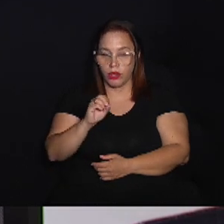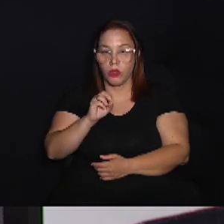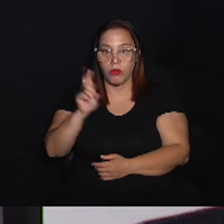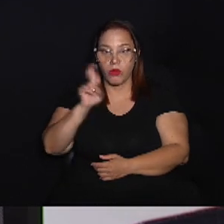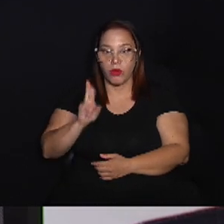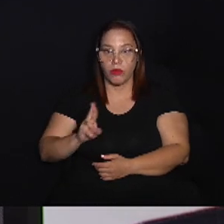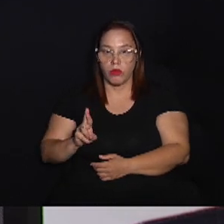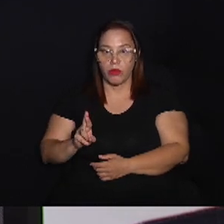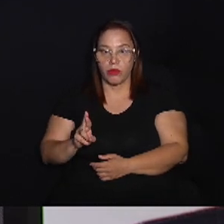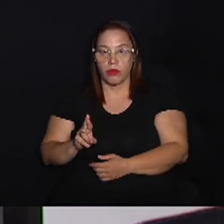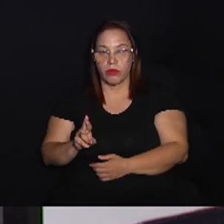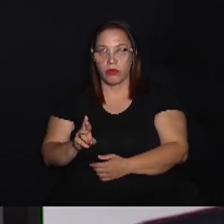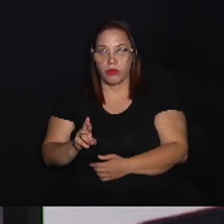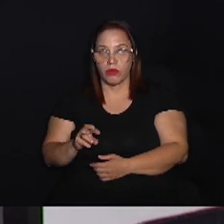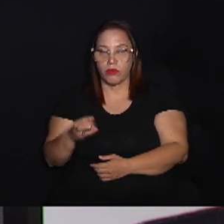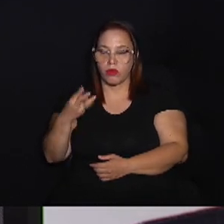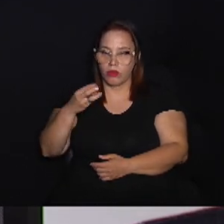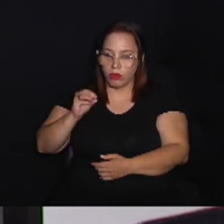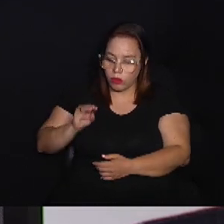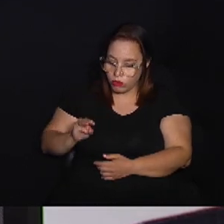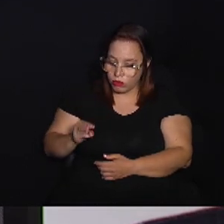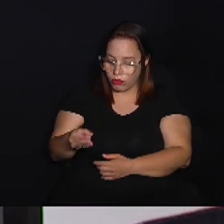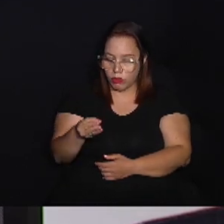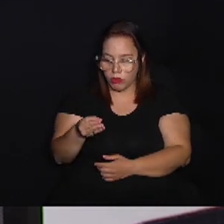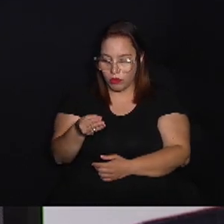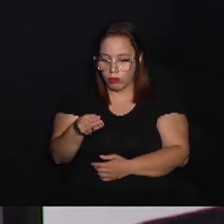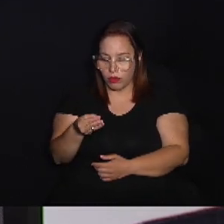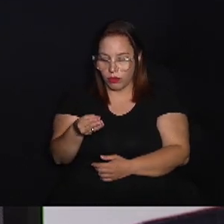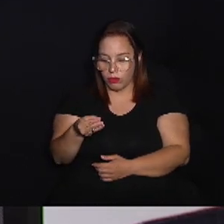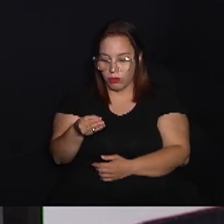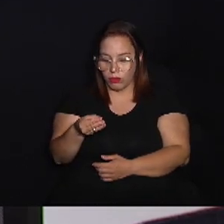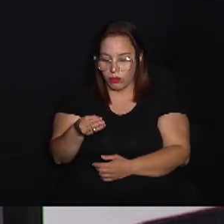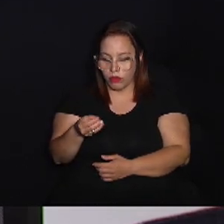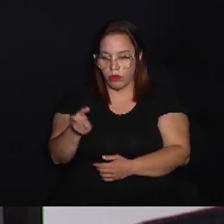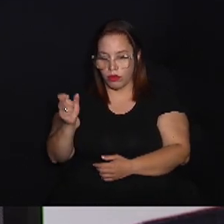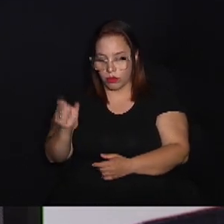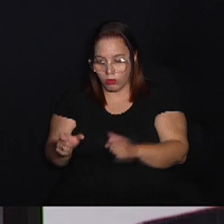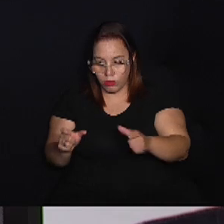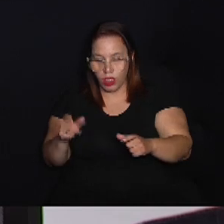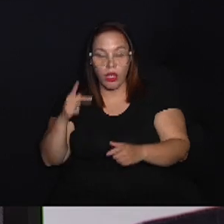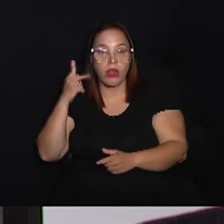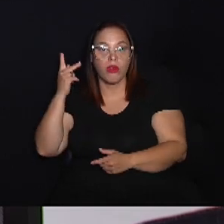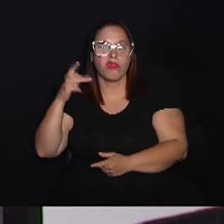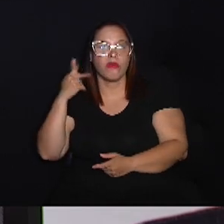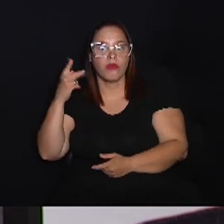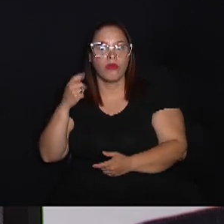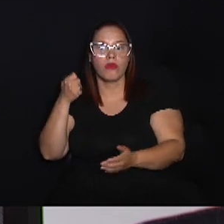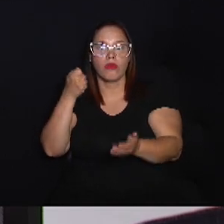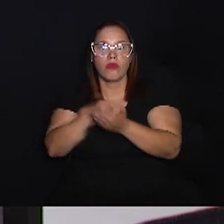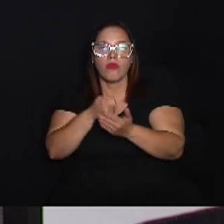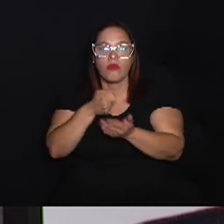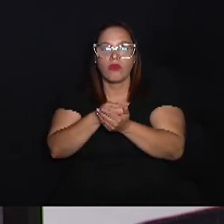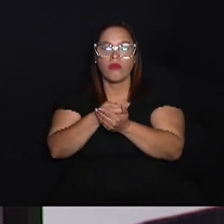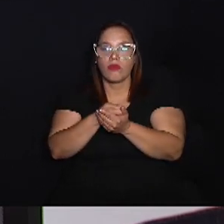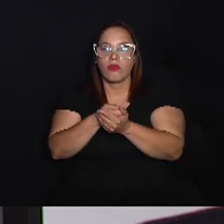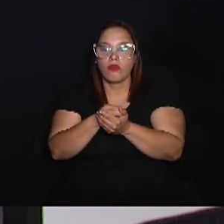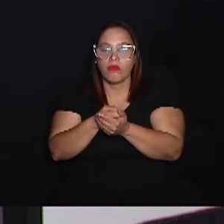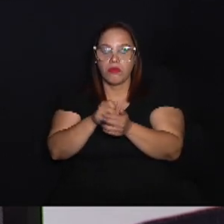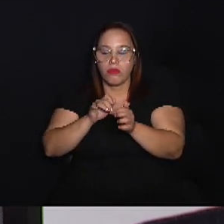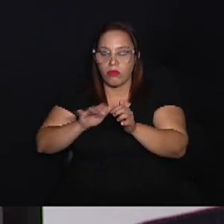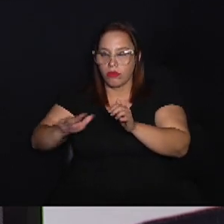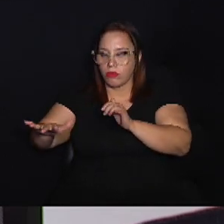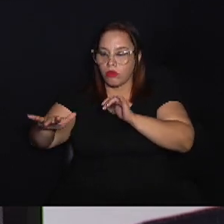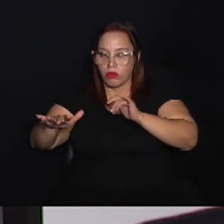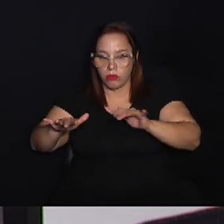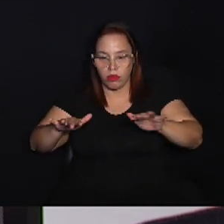105.200.000, sendo cerca de R$ 3.200.000 para cada parlamentar definir como irá distribuir